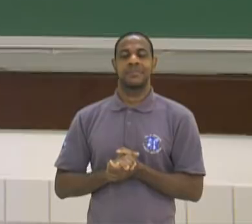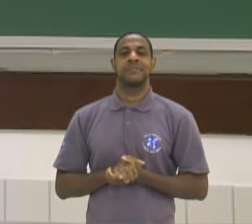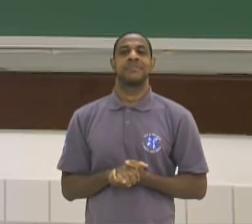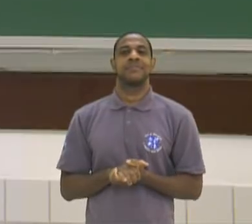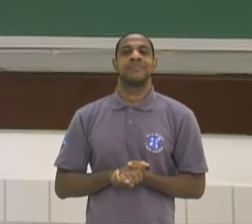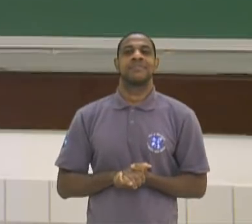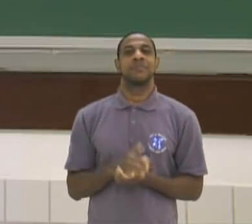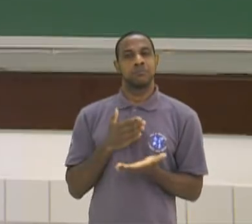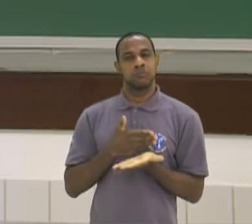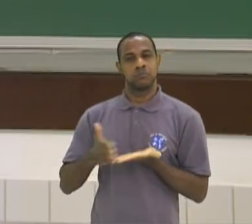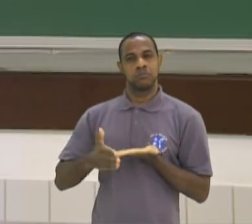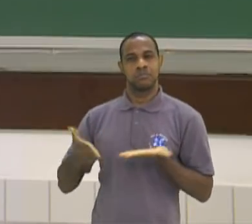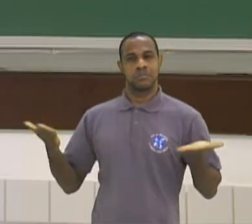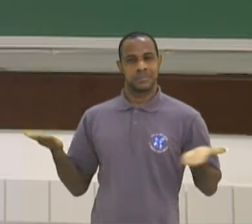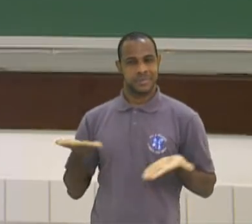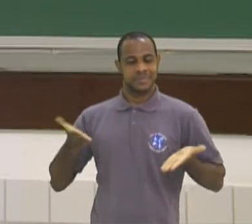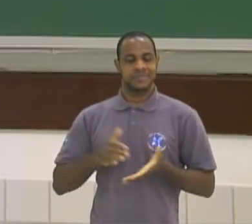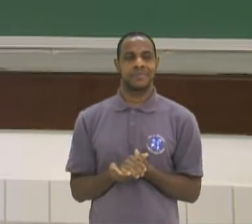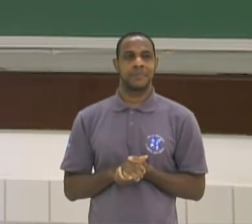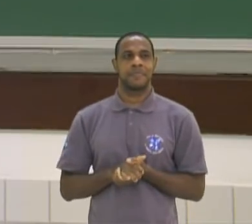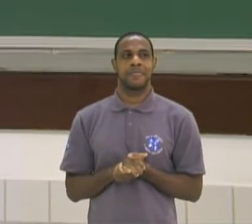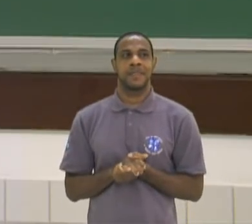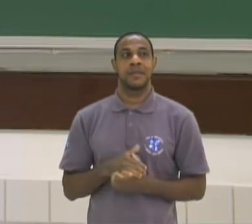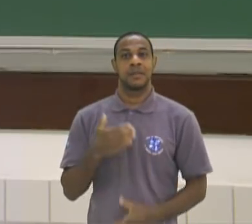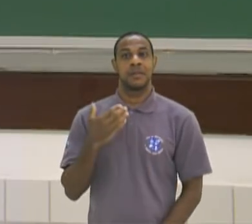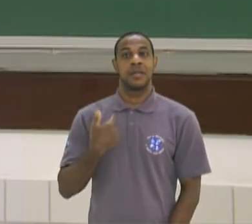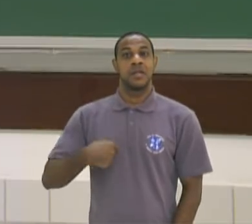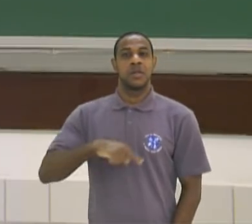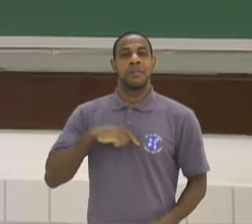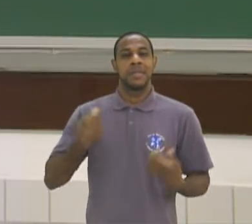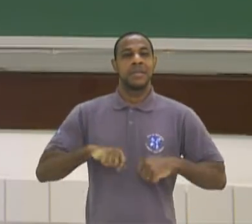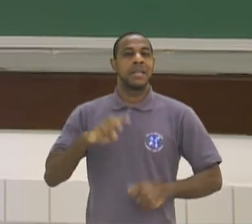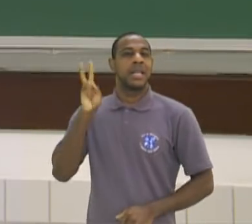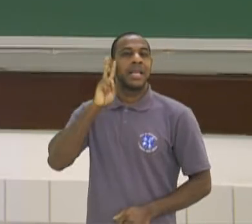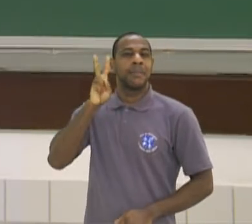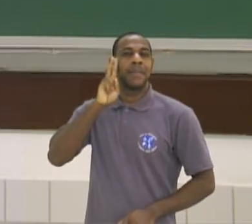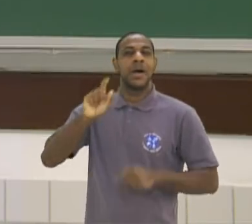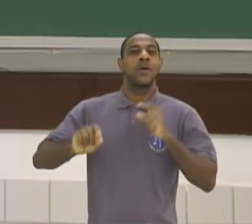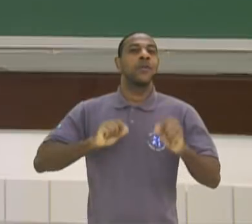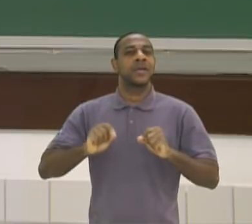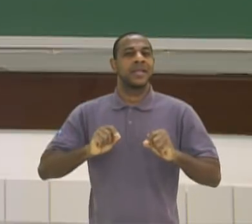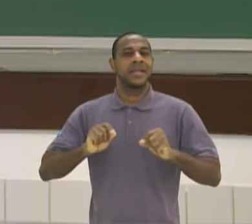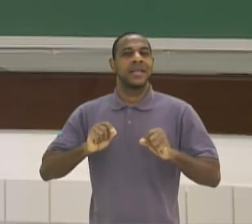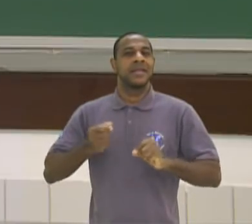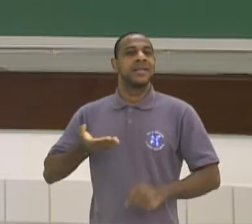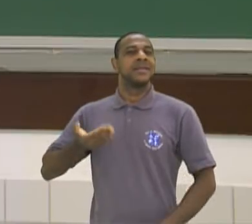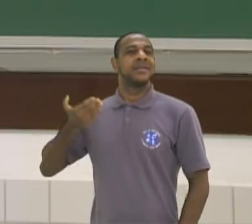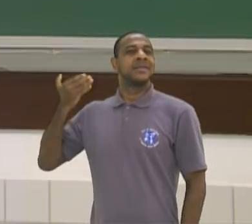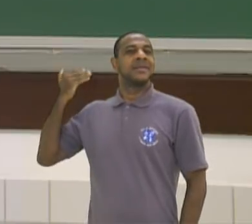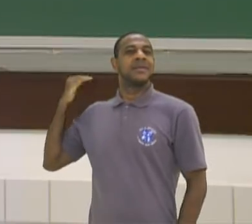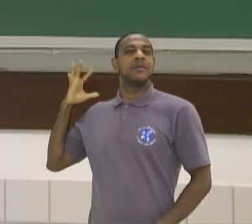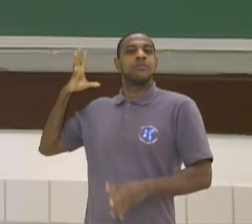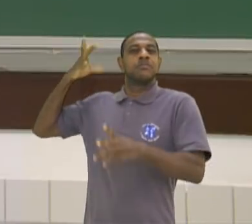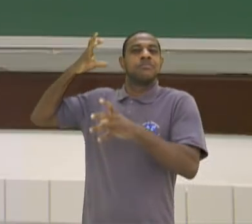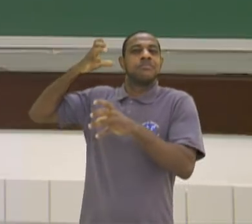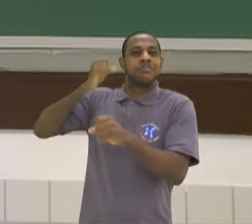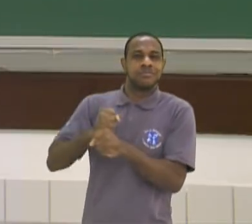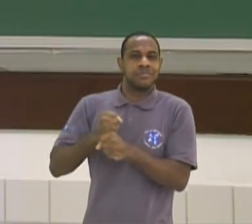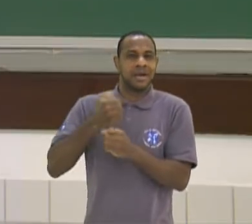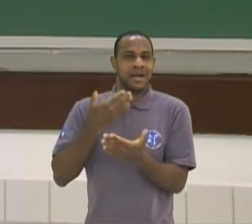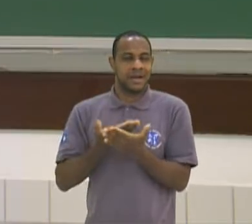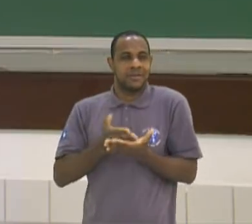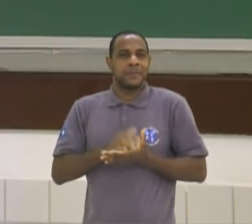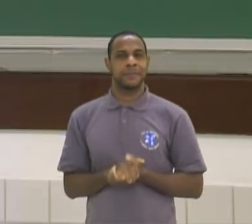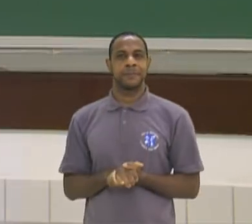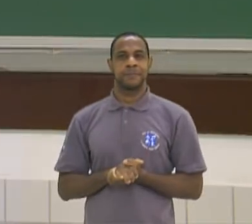aquecidos? Vamos começar? Para começar, a gente precisa lembrar nossa última aula. Você se lembra? Vamos te ajudar